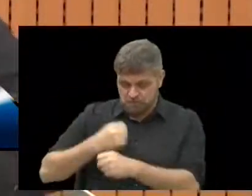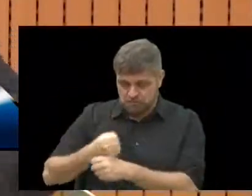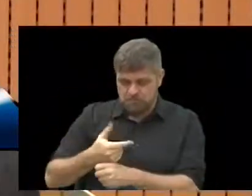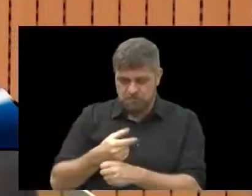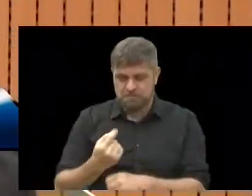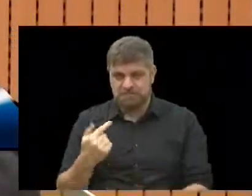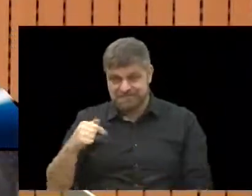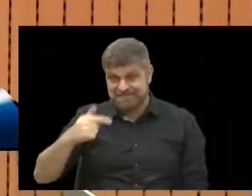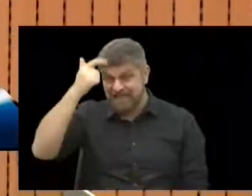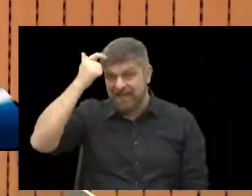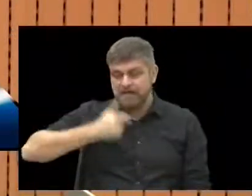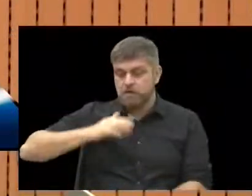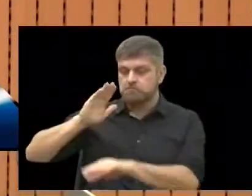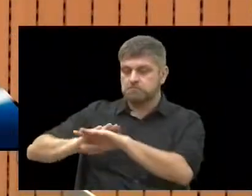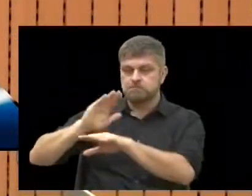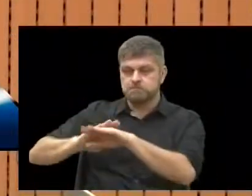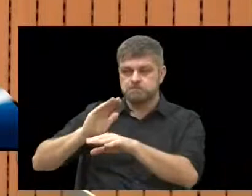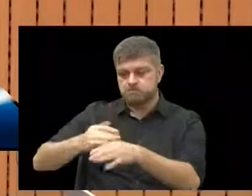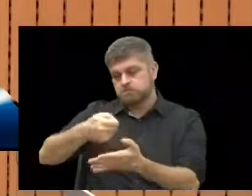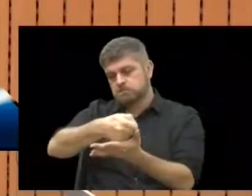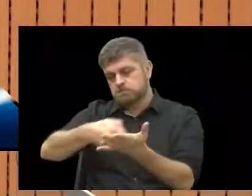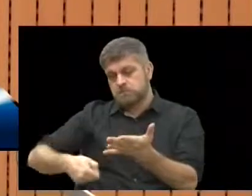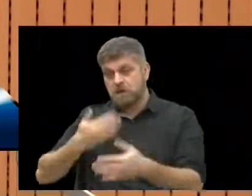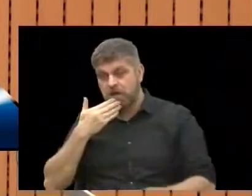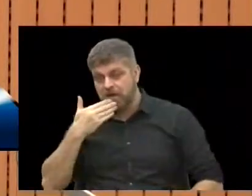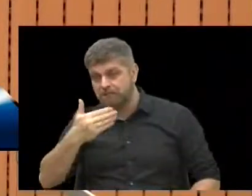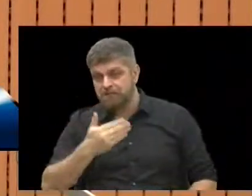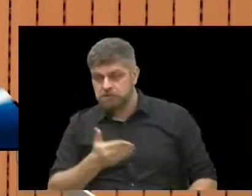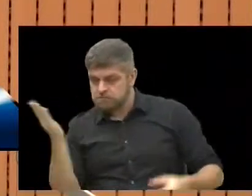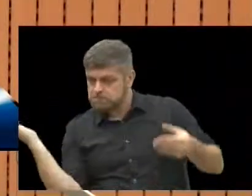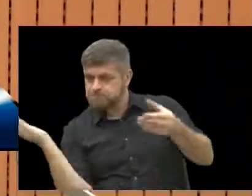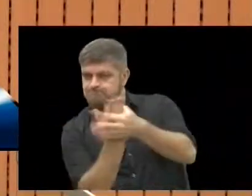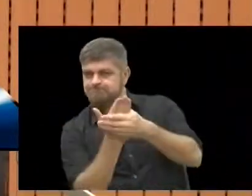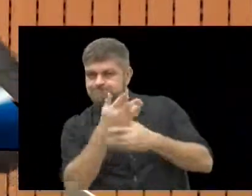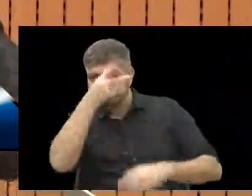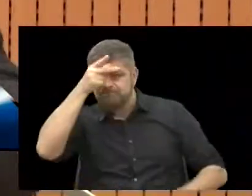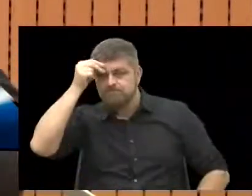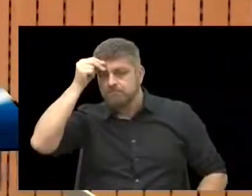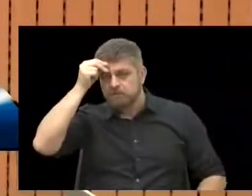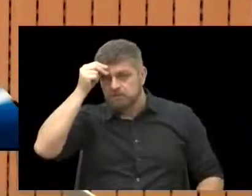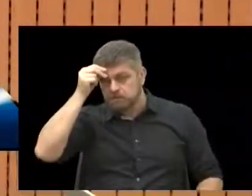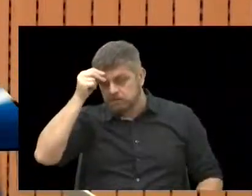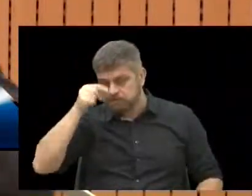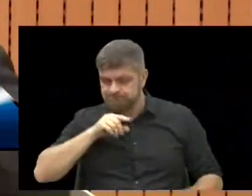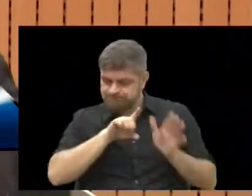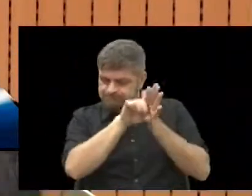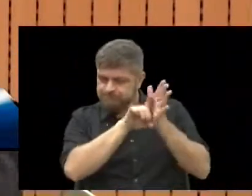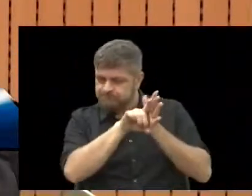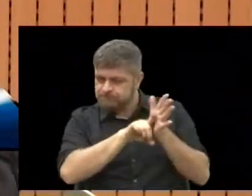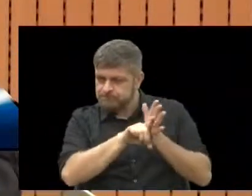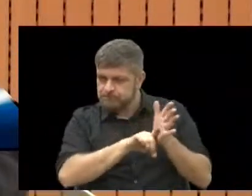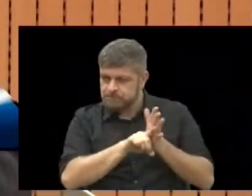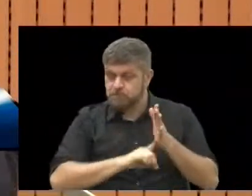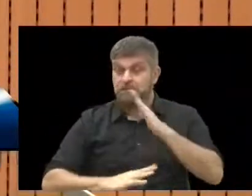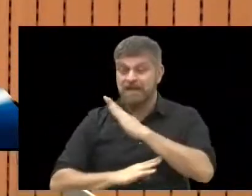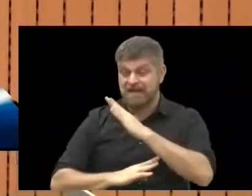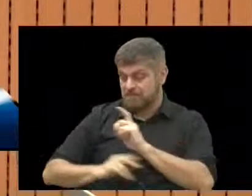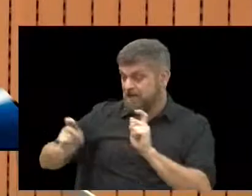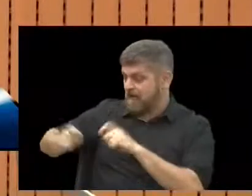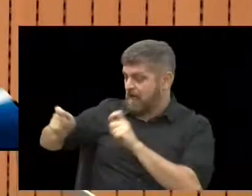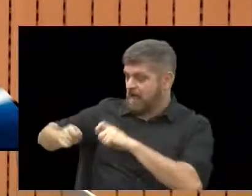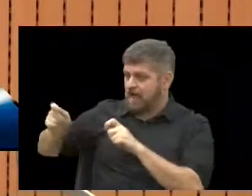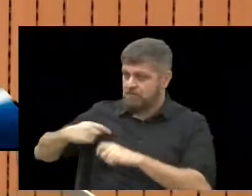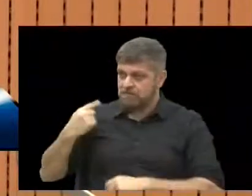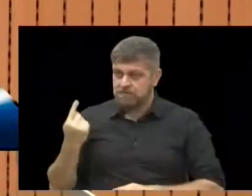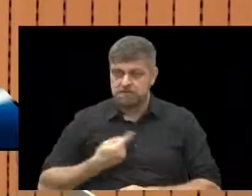fui autor de um pedido de abertura de CPI, que permitiria a essa casa aqui exercer um